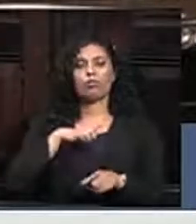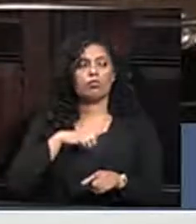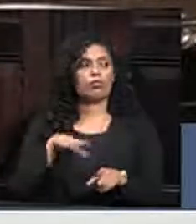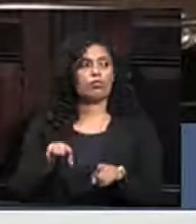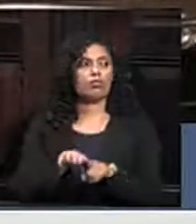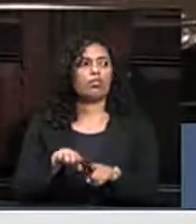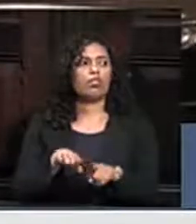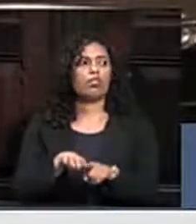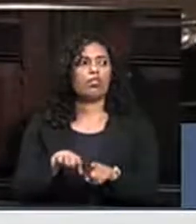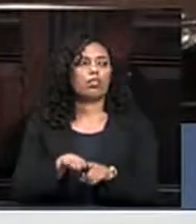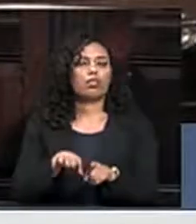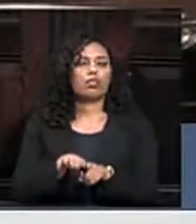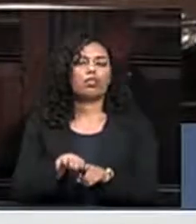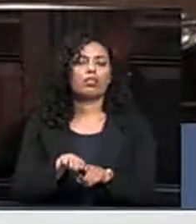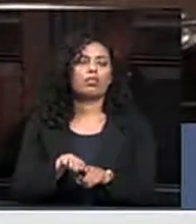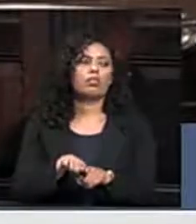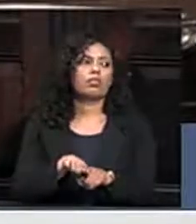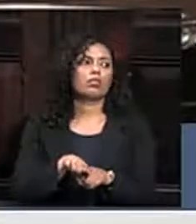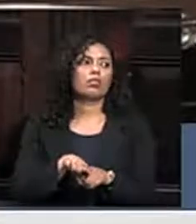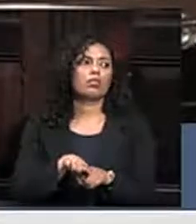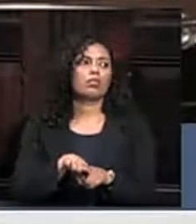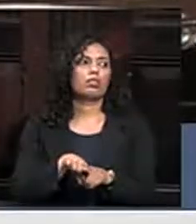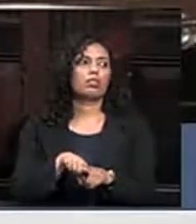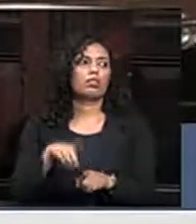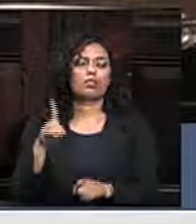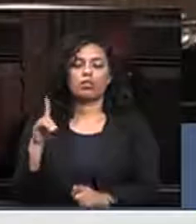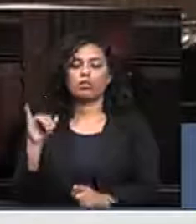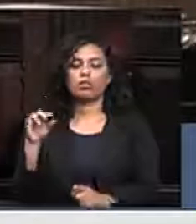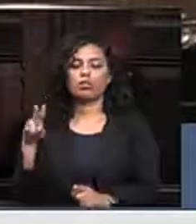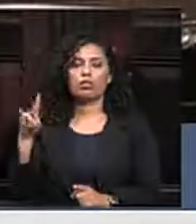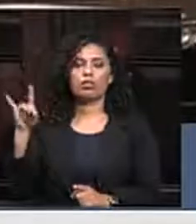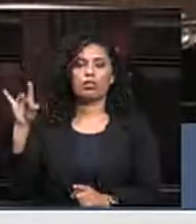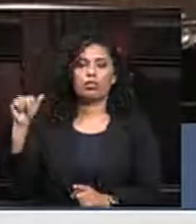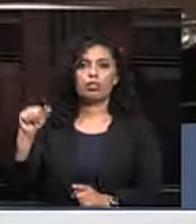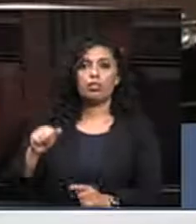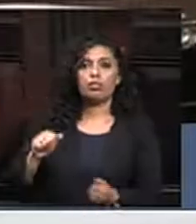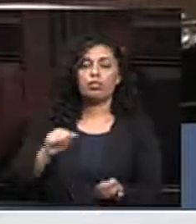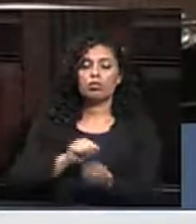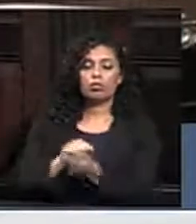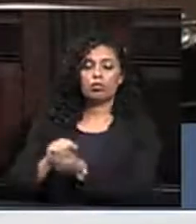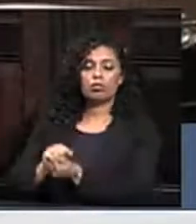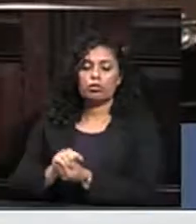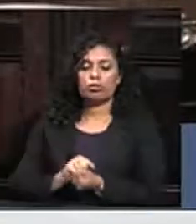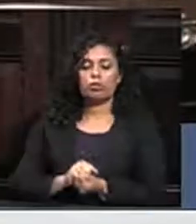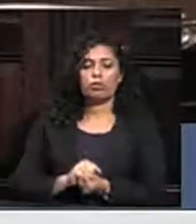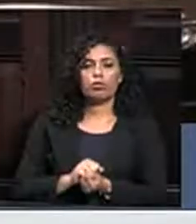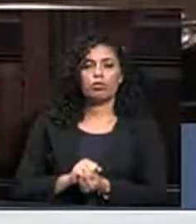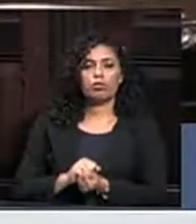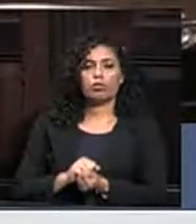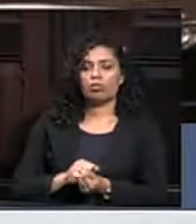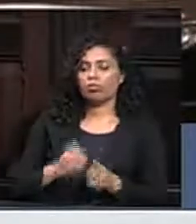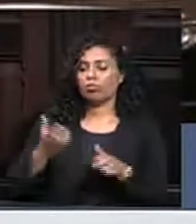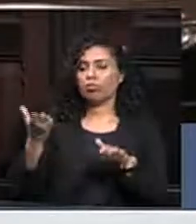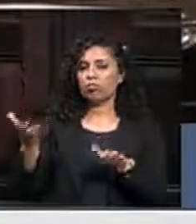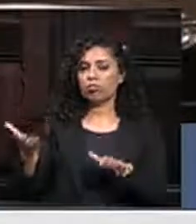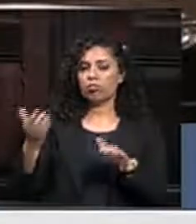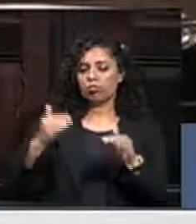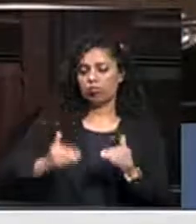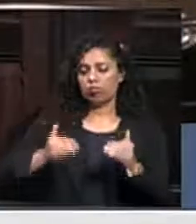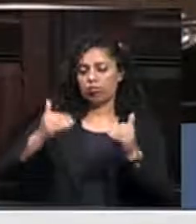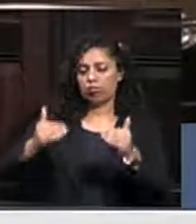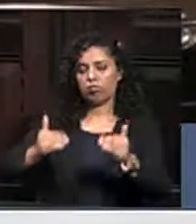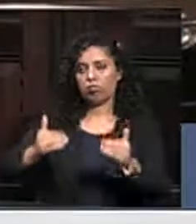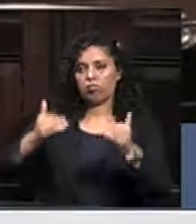a malfadada dívida com a União, que está vinculada ao cumprimento do Programa